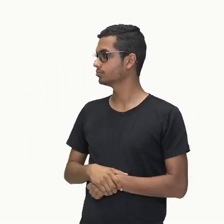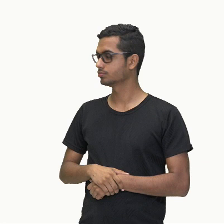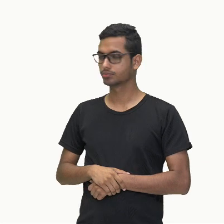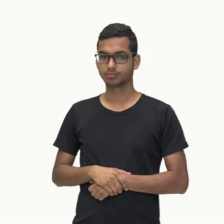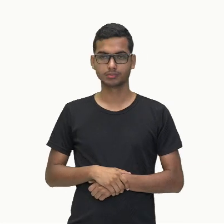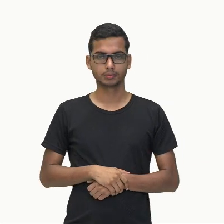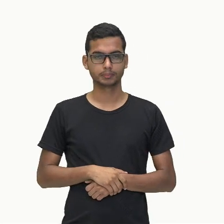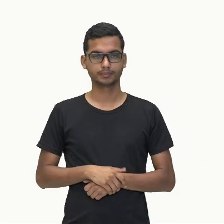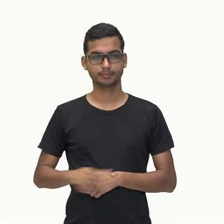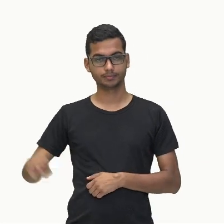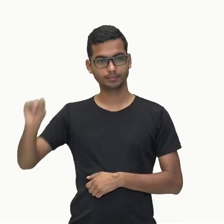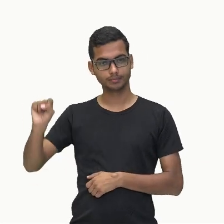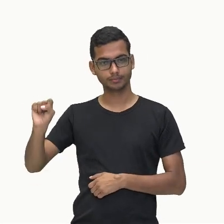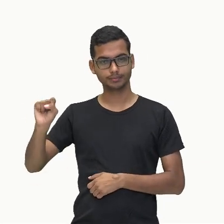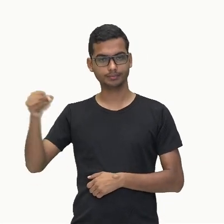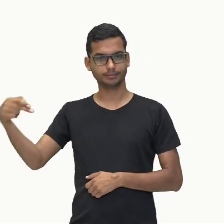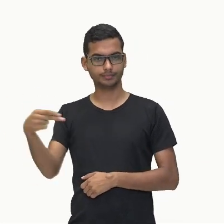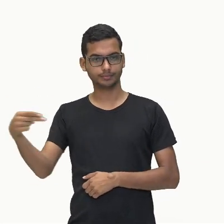diz que y